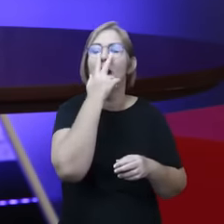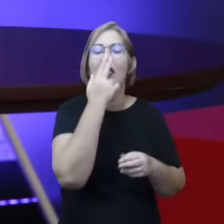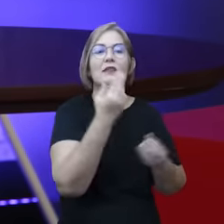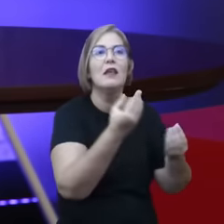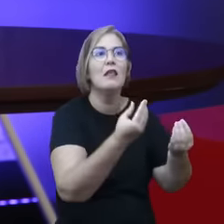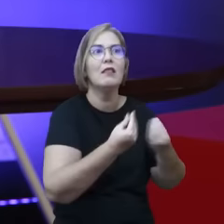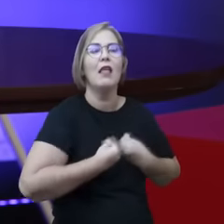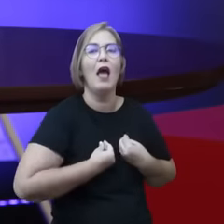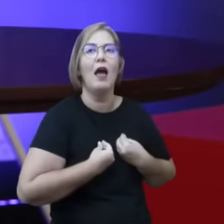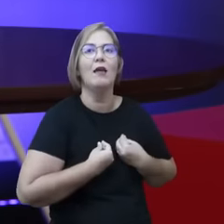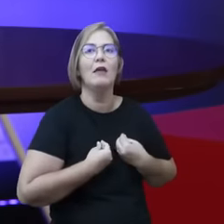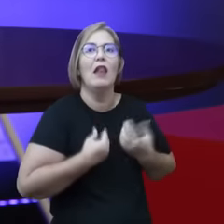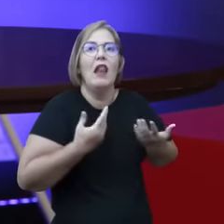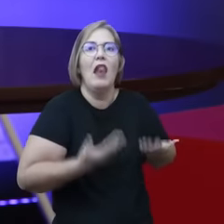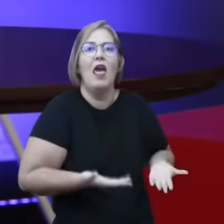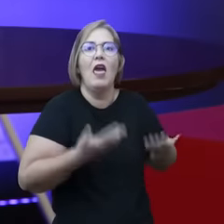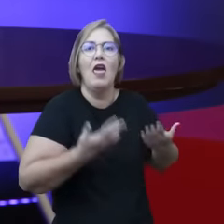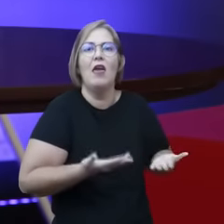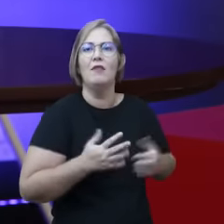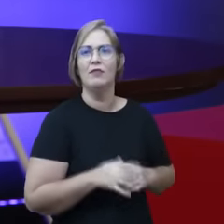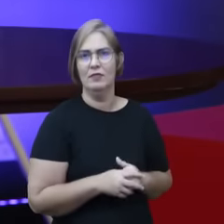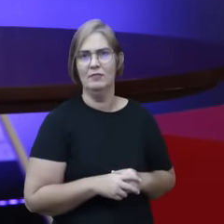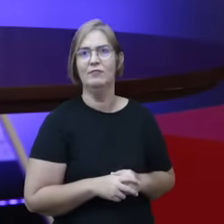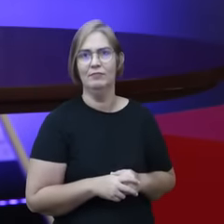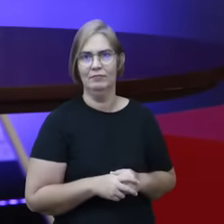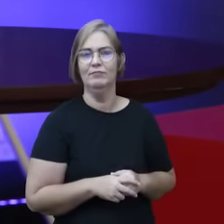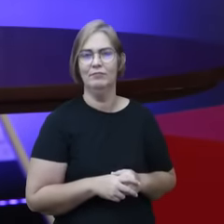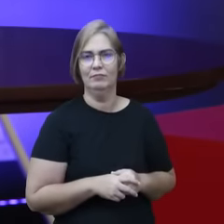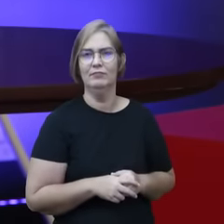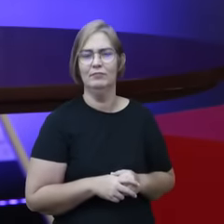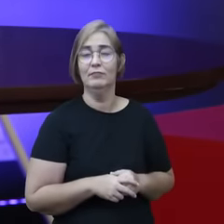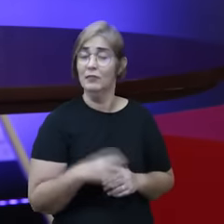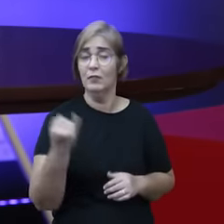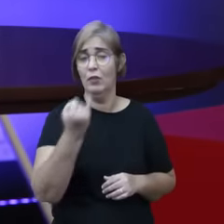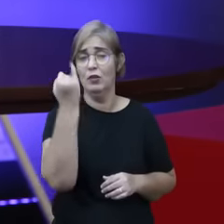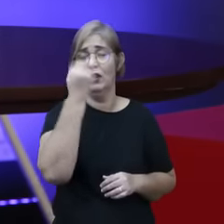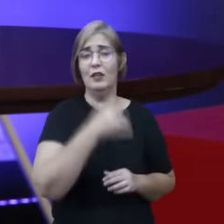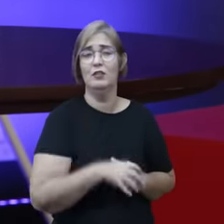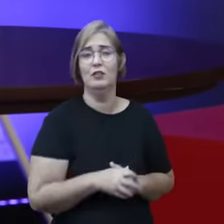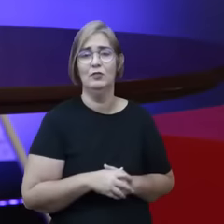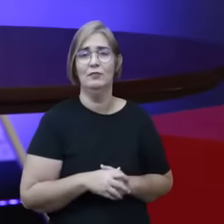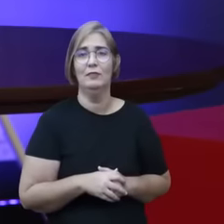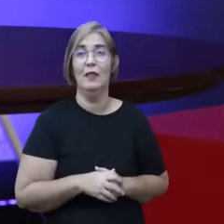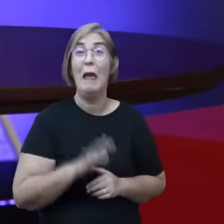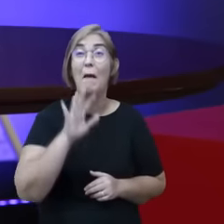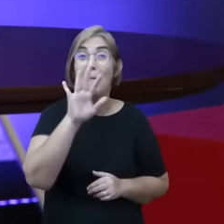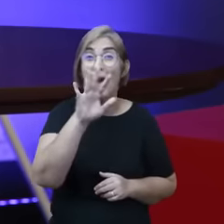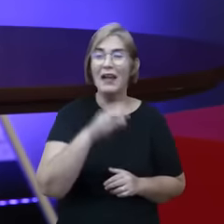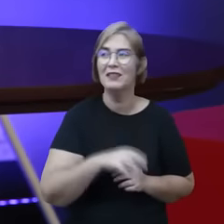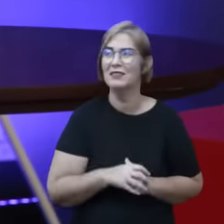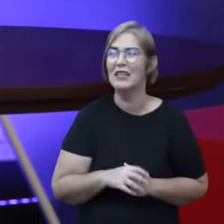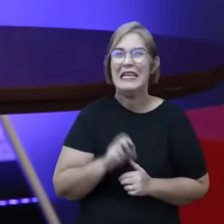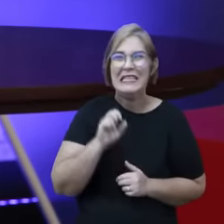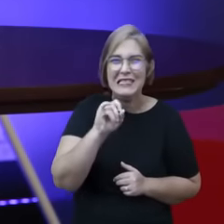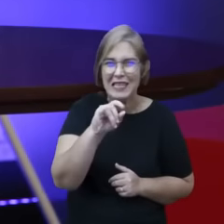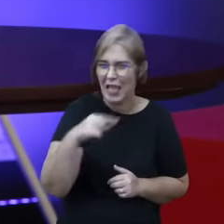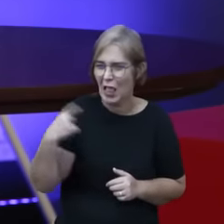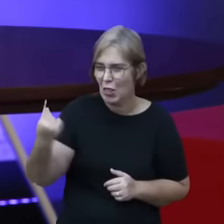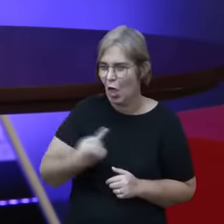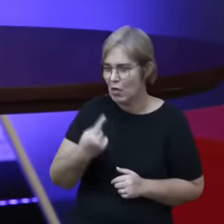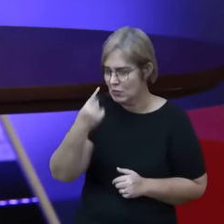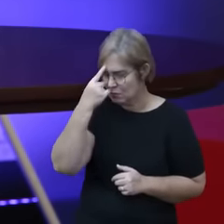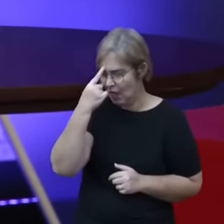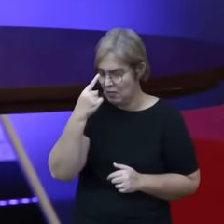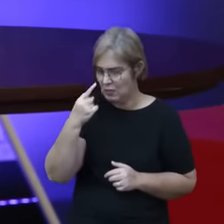Não que essas coisas sejam inadequadas, não é isso. Mas a questão é quando nós cristalizamos a nossa existência apenas